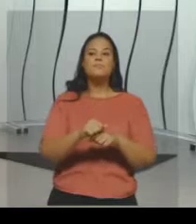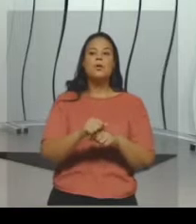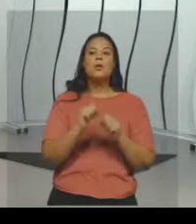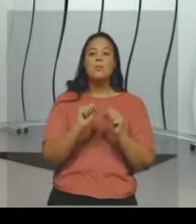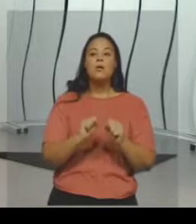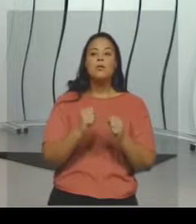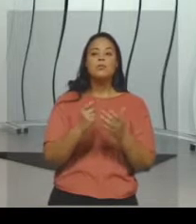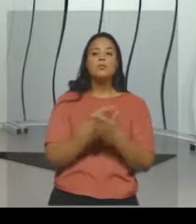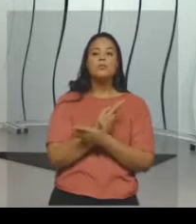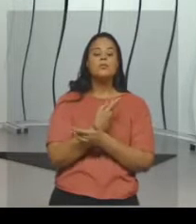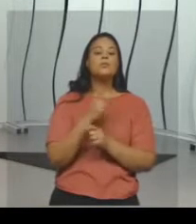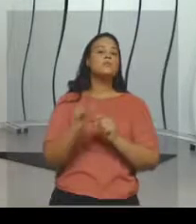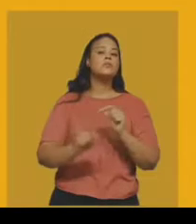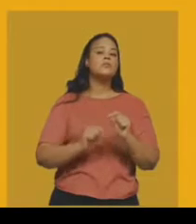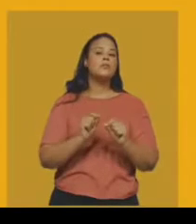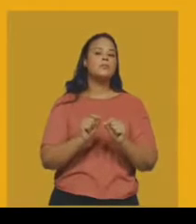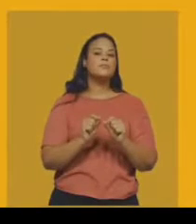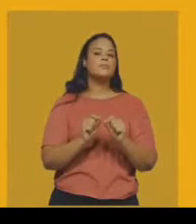que